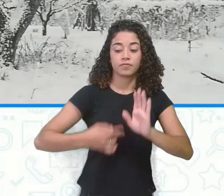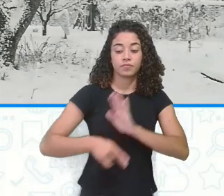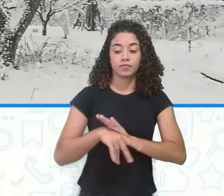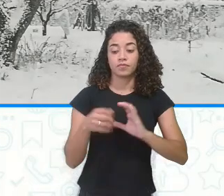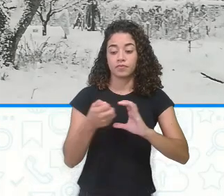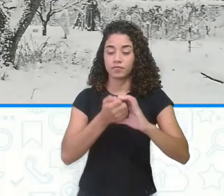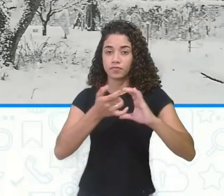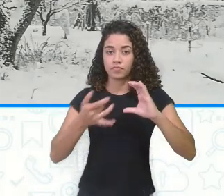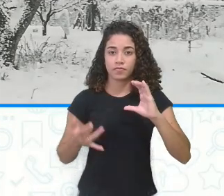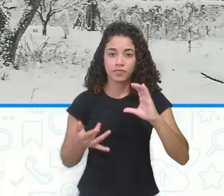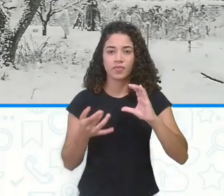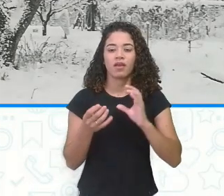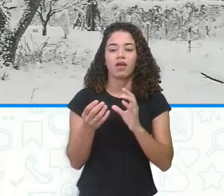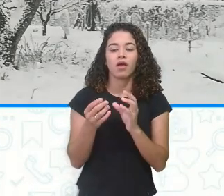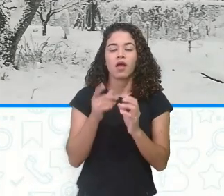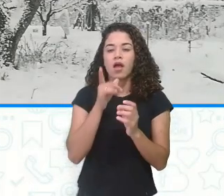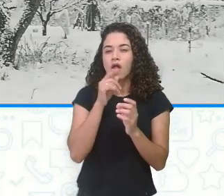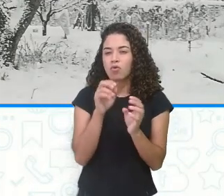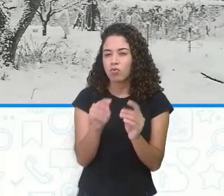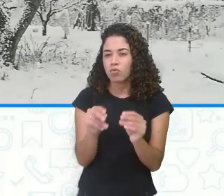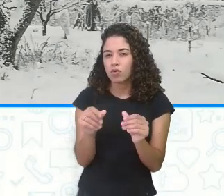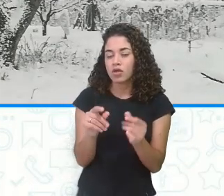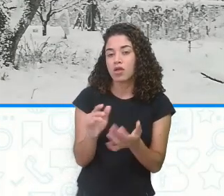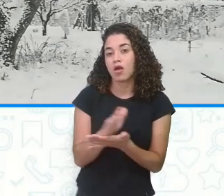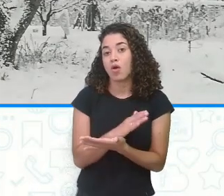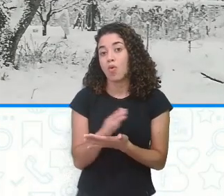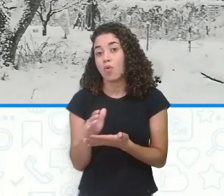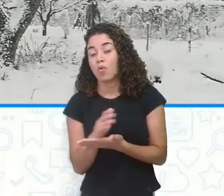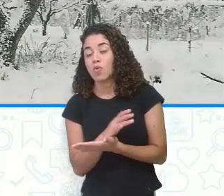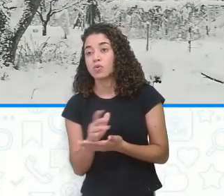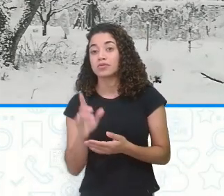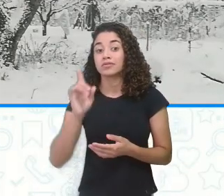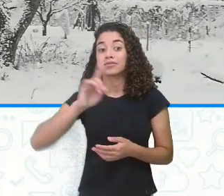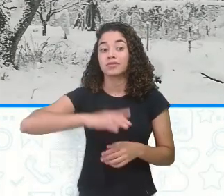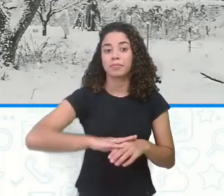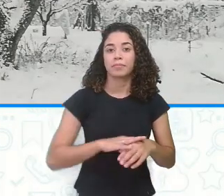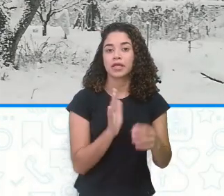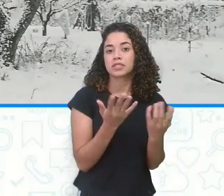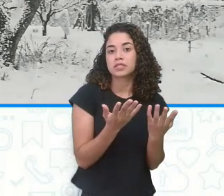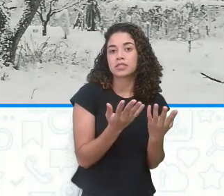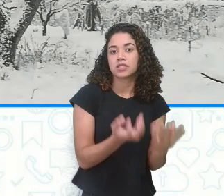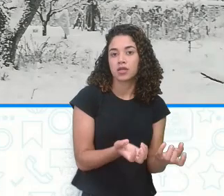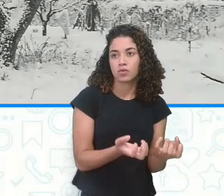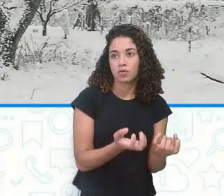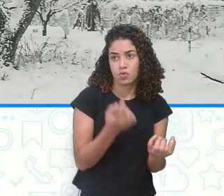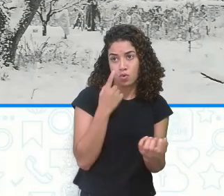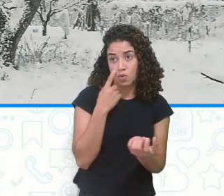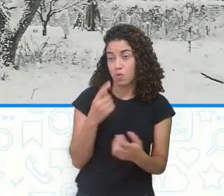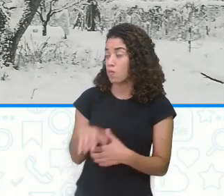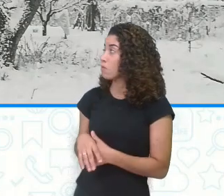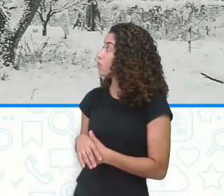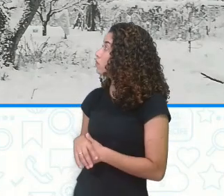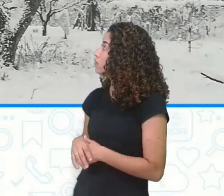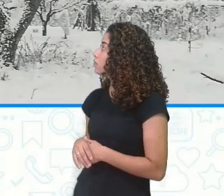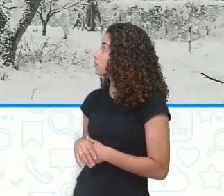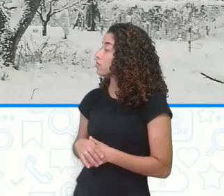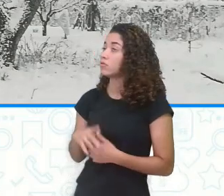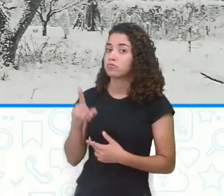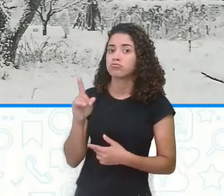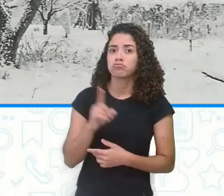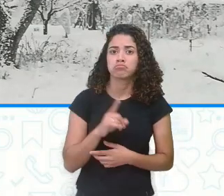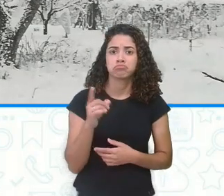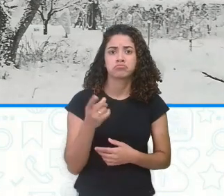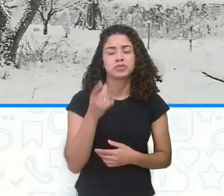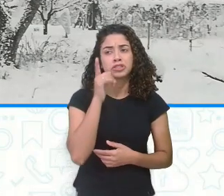úmida, ao contrário de outras que se adaptam a condições mais secas. Olha essa vegetação aí, que interessante.